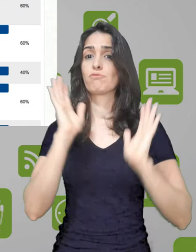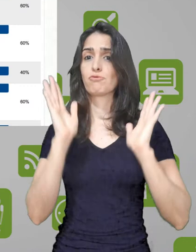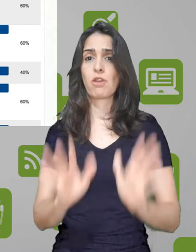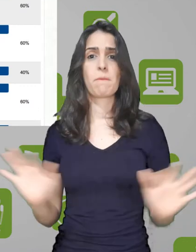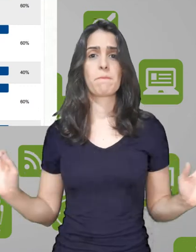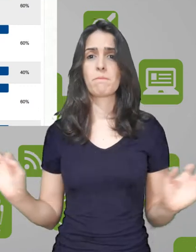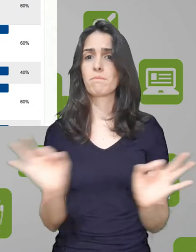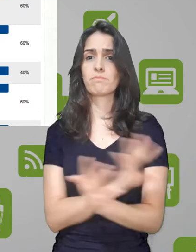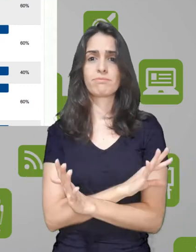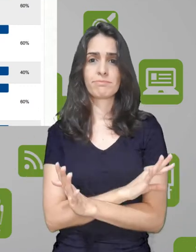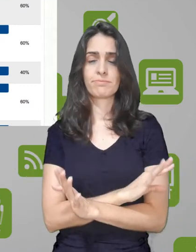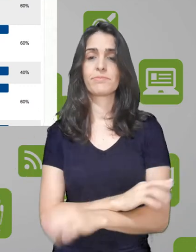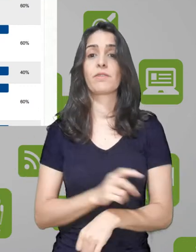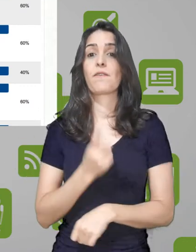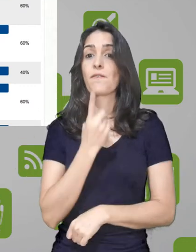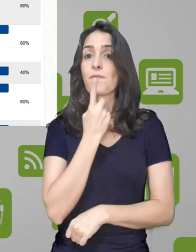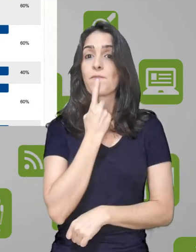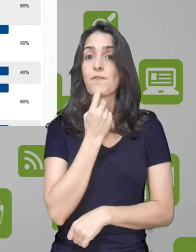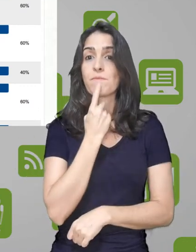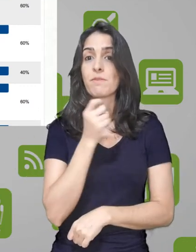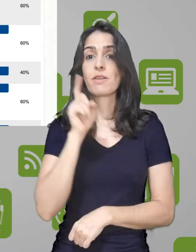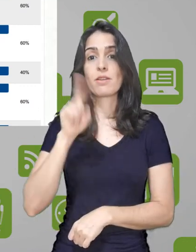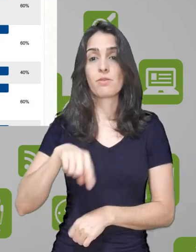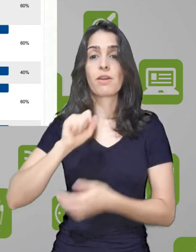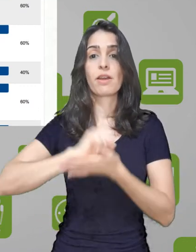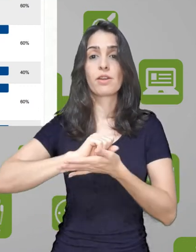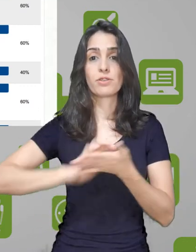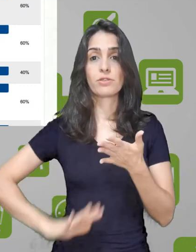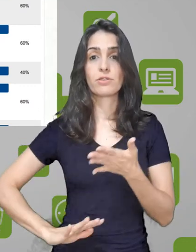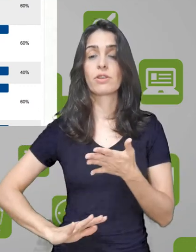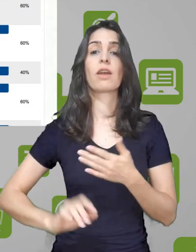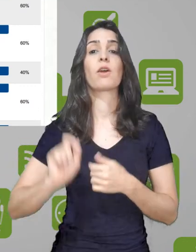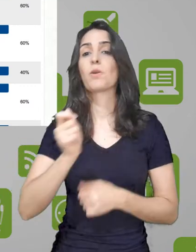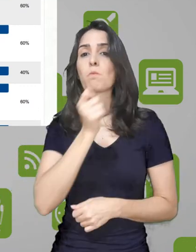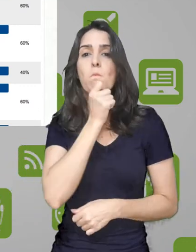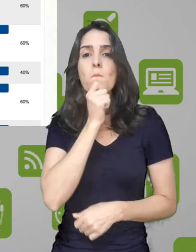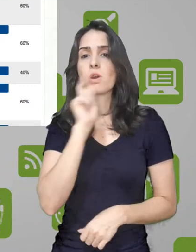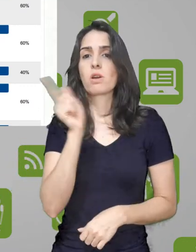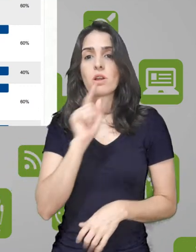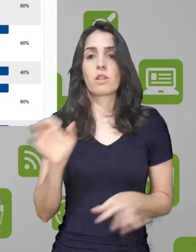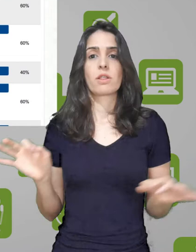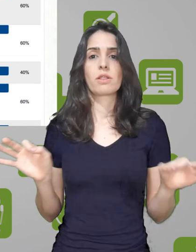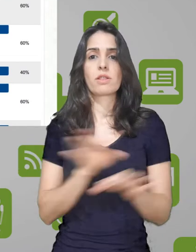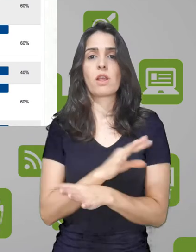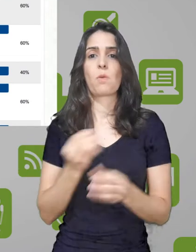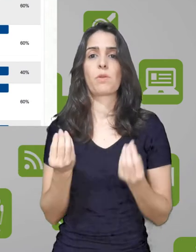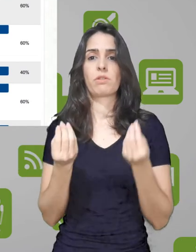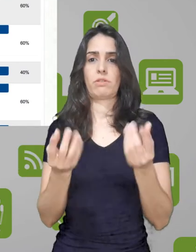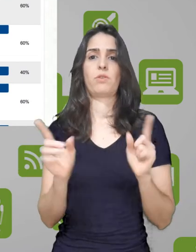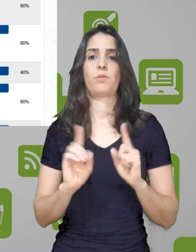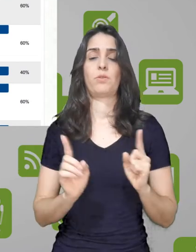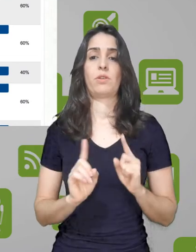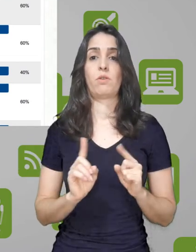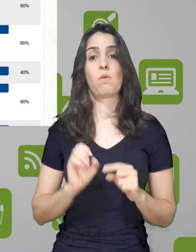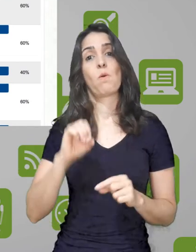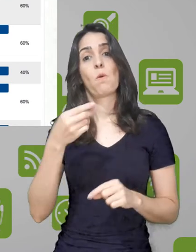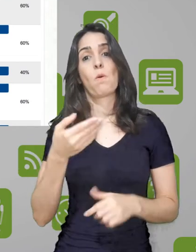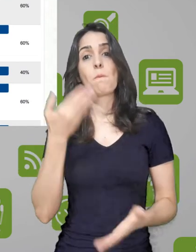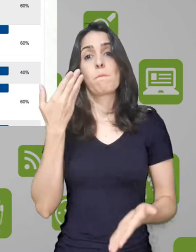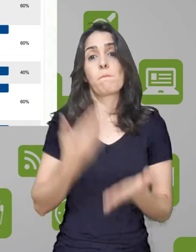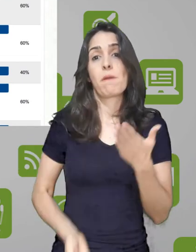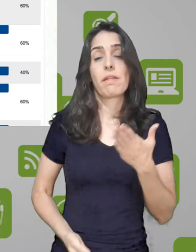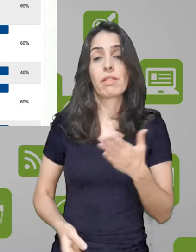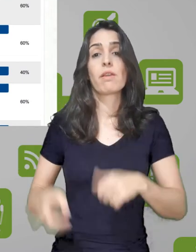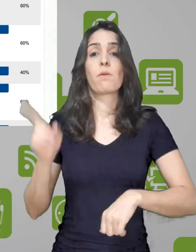fez que ele já cumpriu já entregou vermelho são as atividades que o aluno não e não entregou